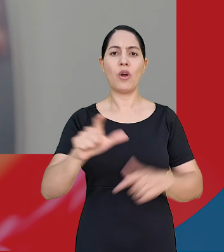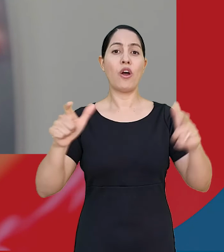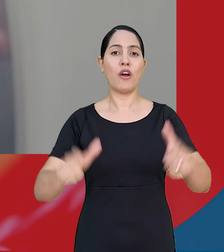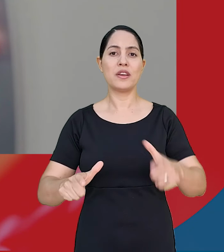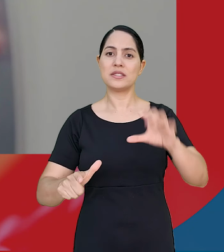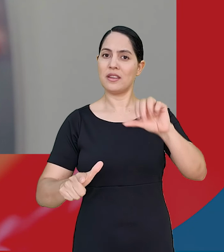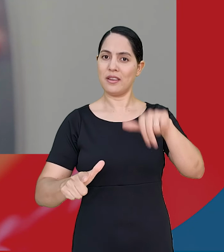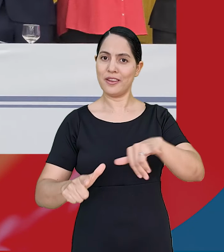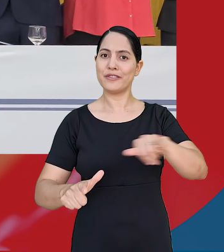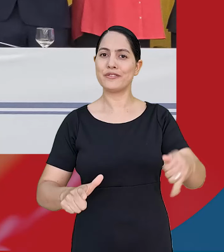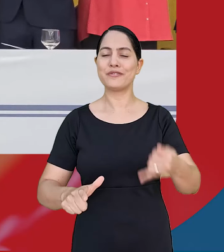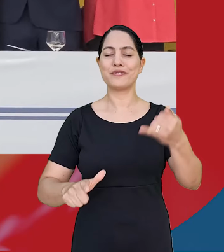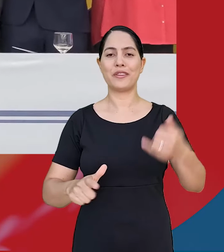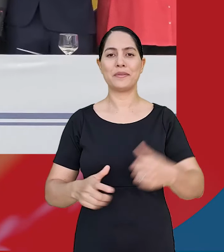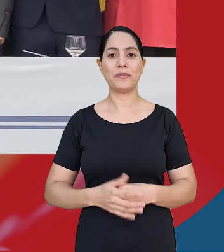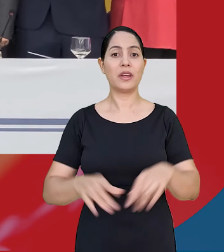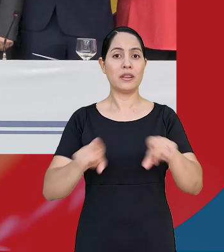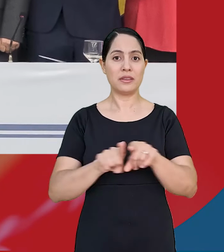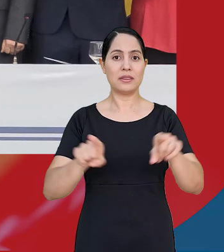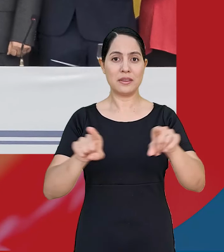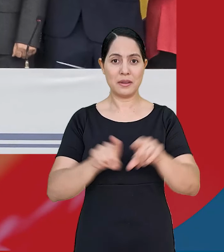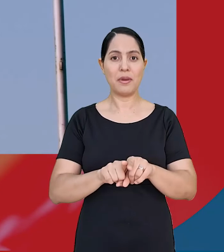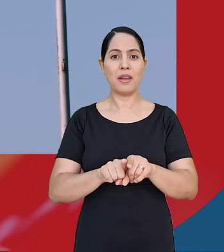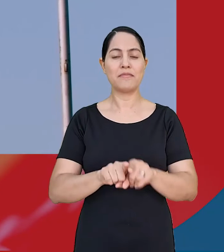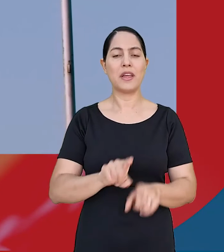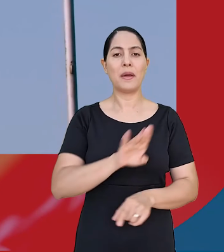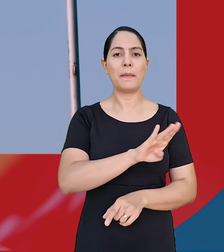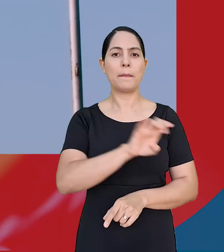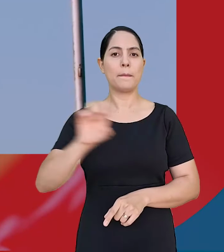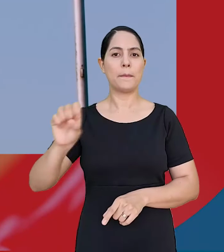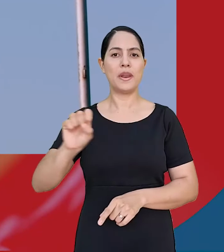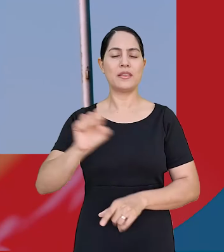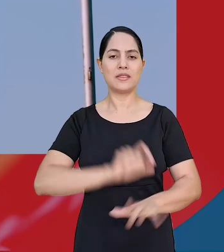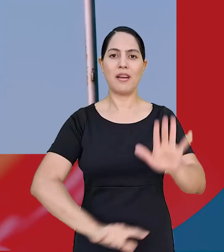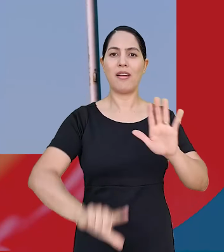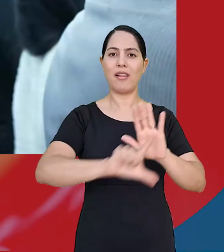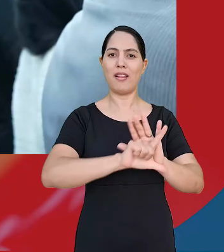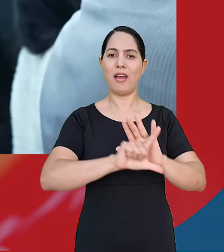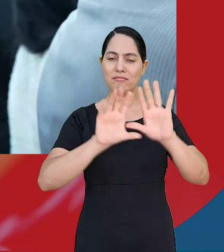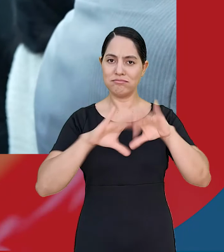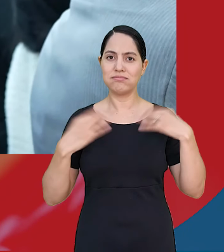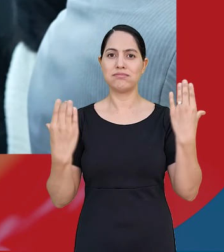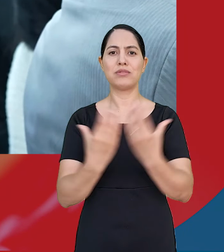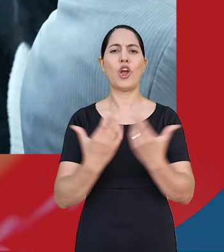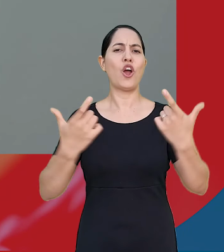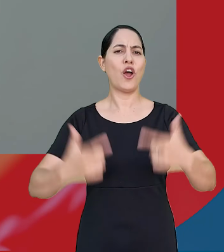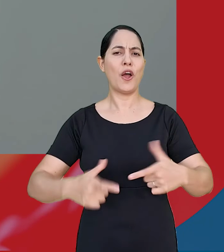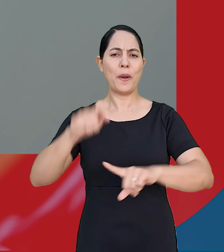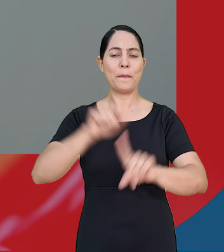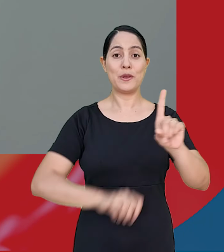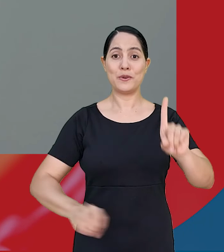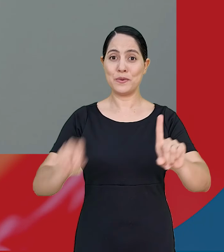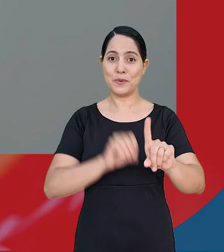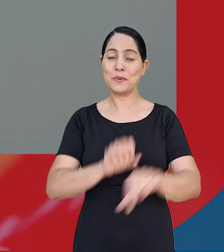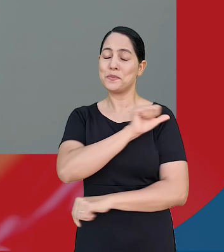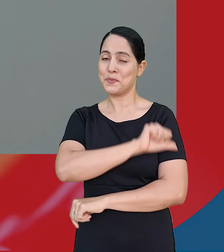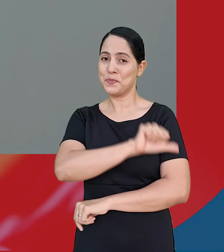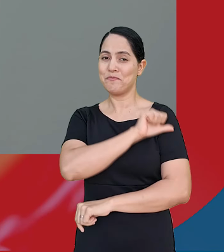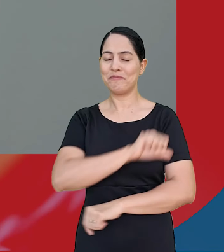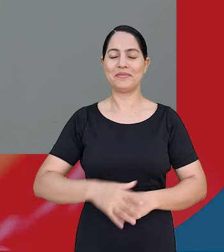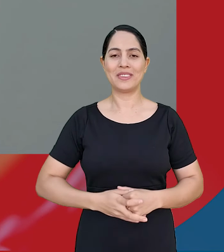de Justiça. BRICS Legal Fórum, tudo sobre o evento que acontece em outubro no Rio de Janeiro. E uma